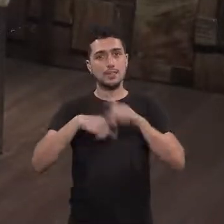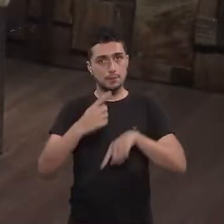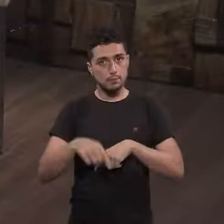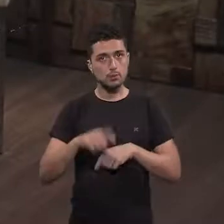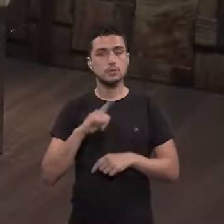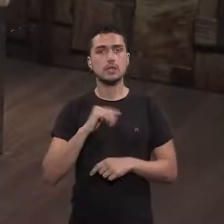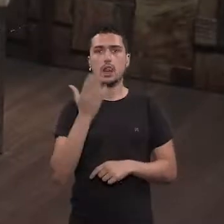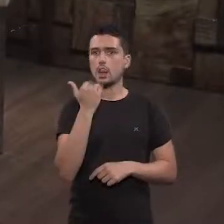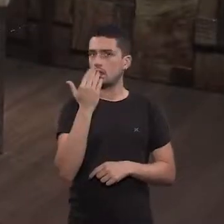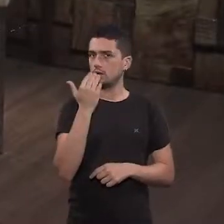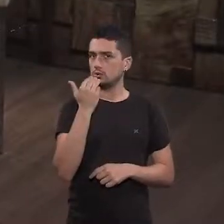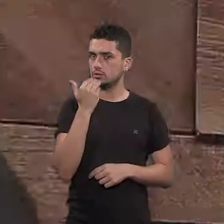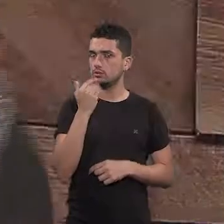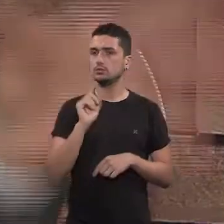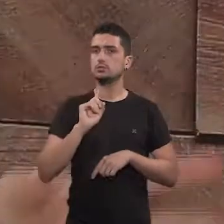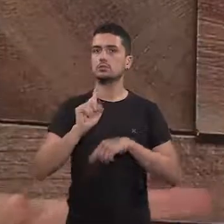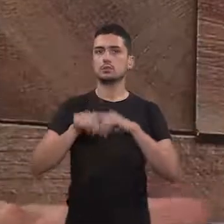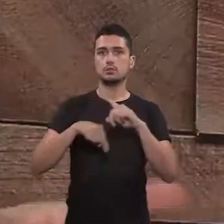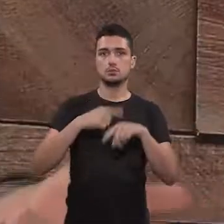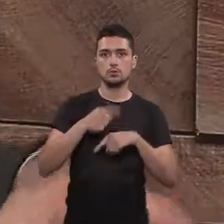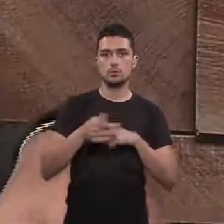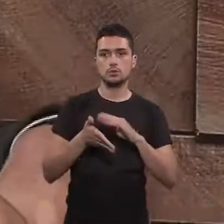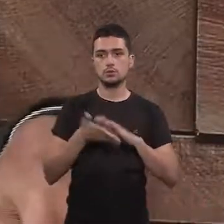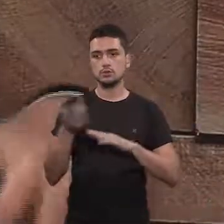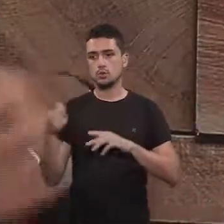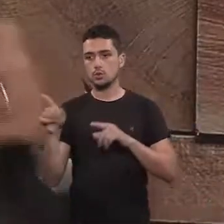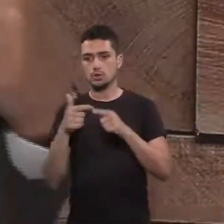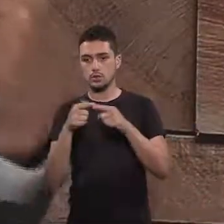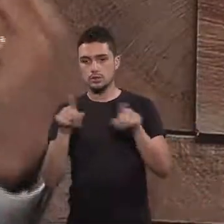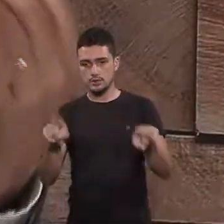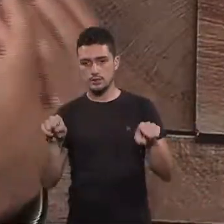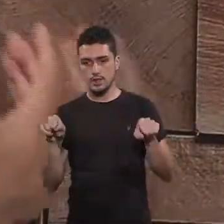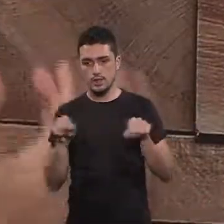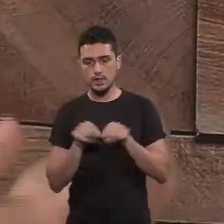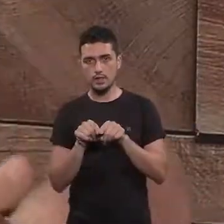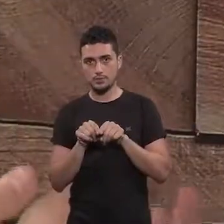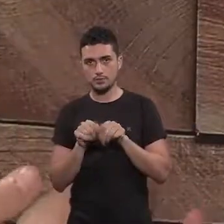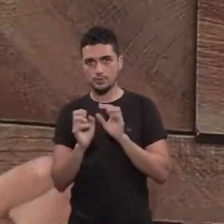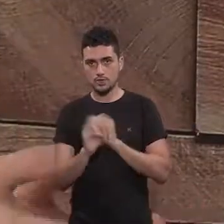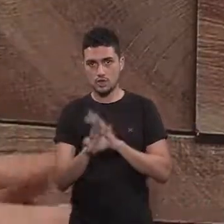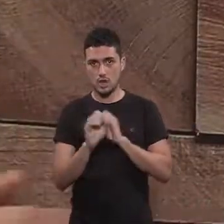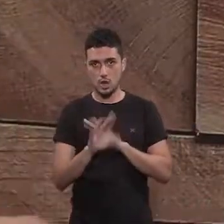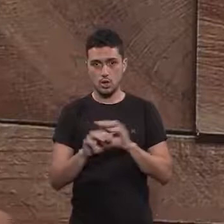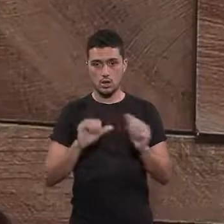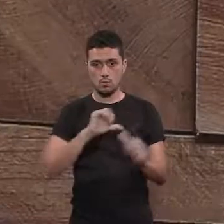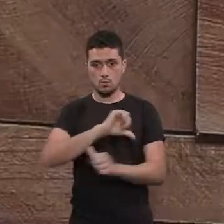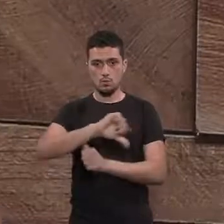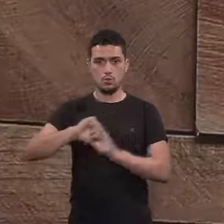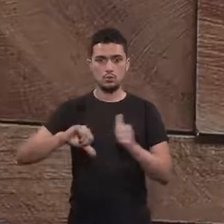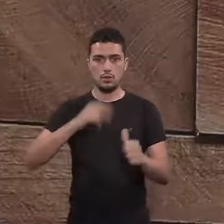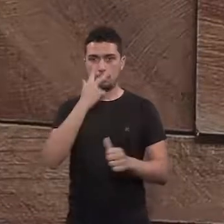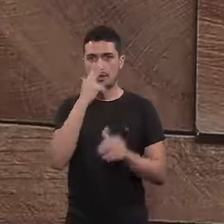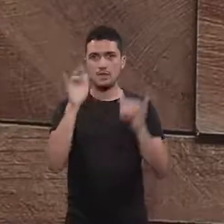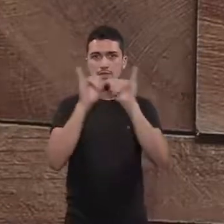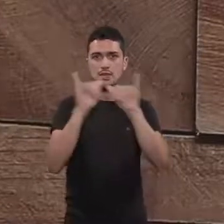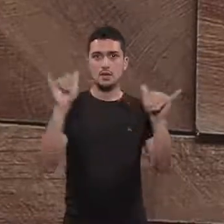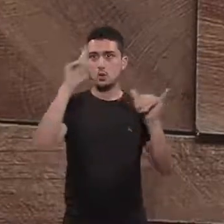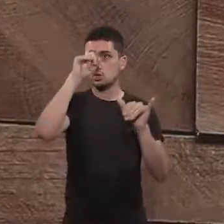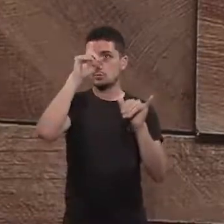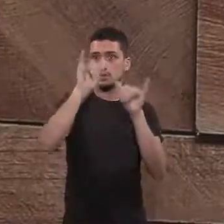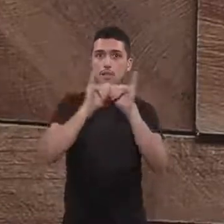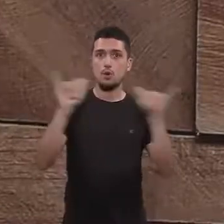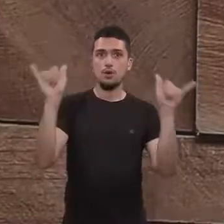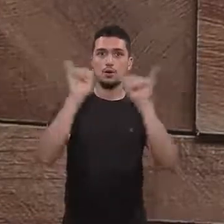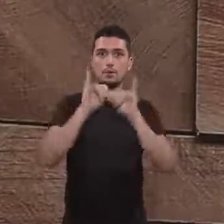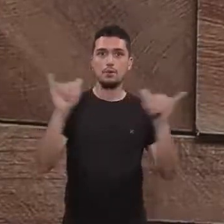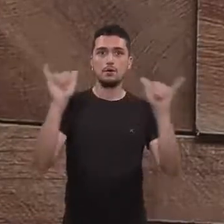lanchinho. Enquanto isso, nós vamos para uma outra sala de aula, transformamos a sala de aula em um hospital de campanha. Colocamos